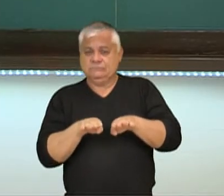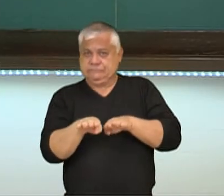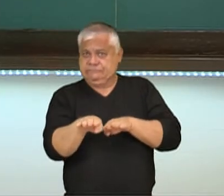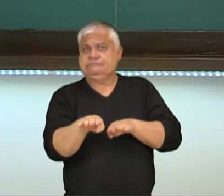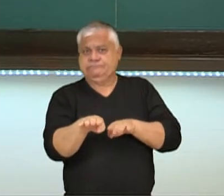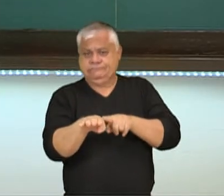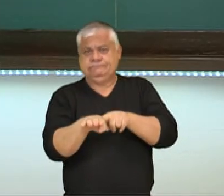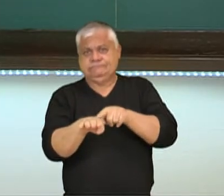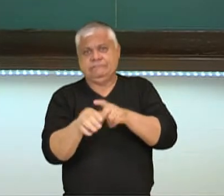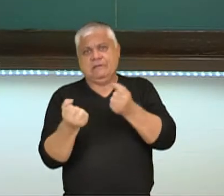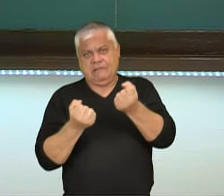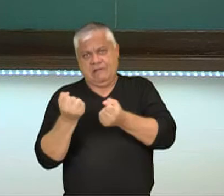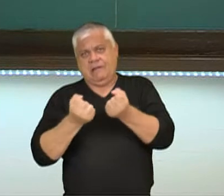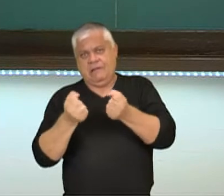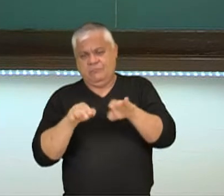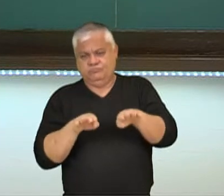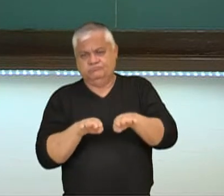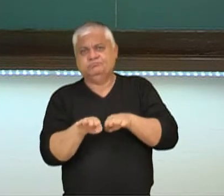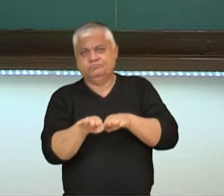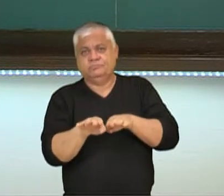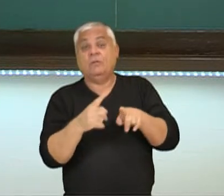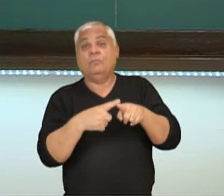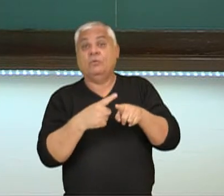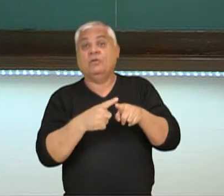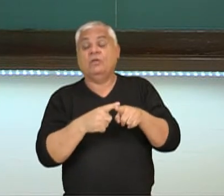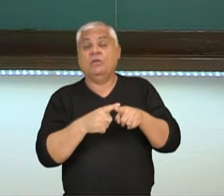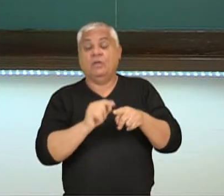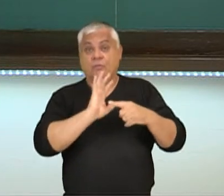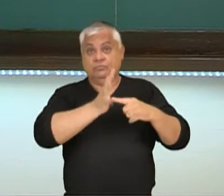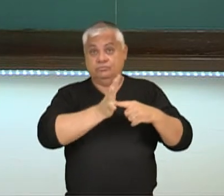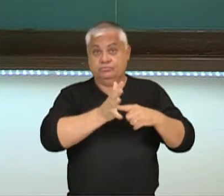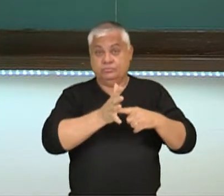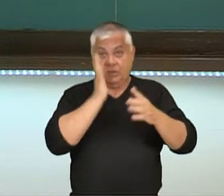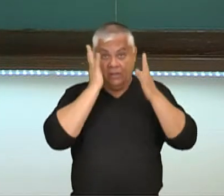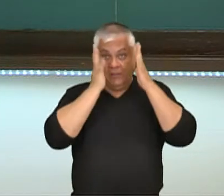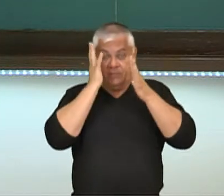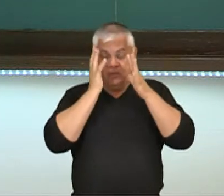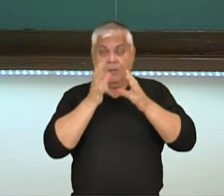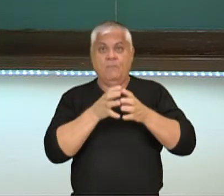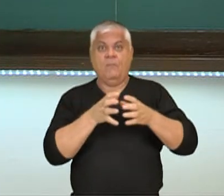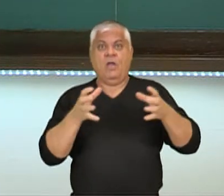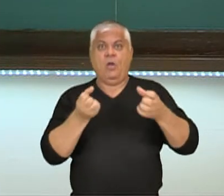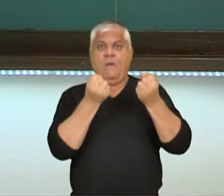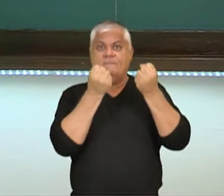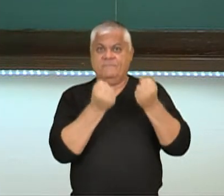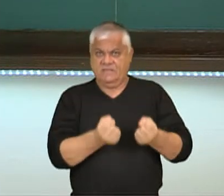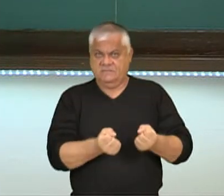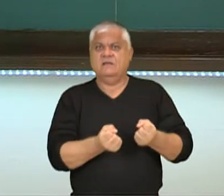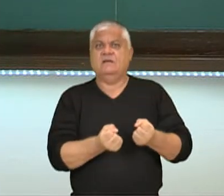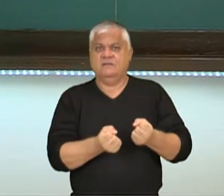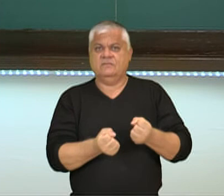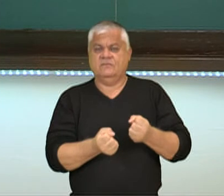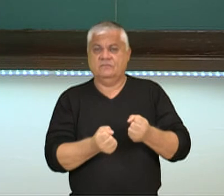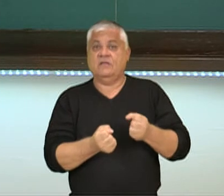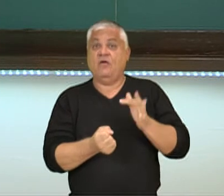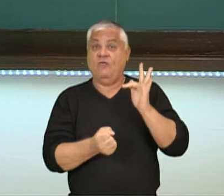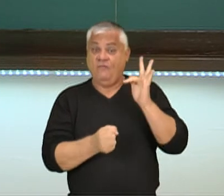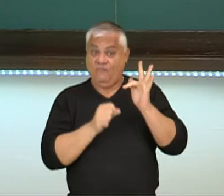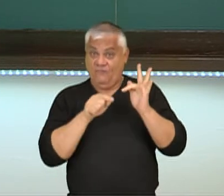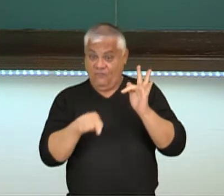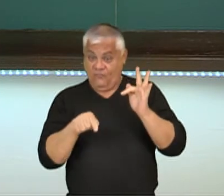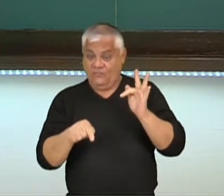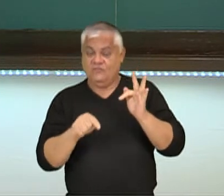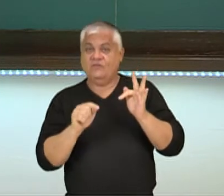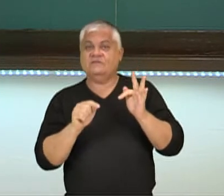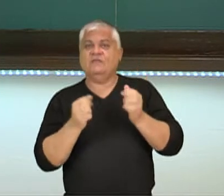carro. Você sabe que o motor do caminhão ele é bem maior que do carro. Porque a força que o motor do carro tem que